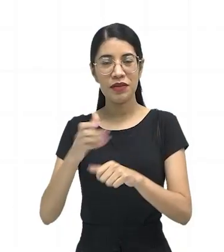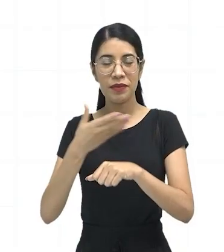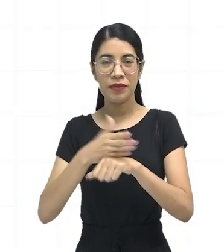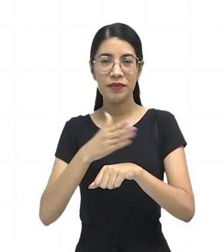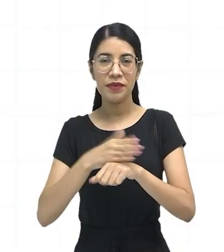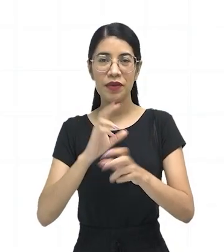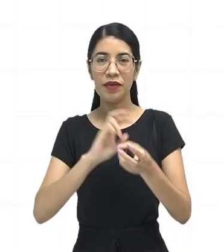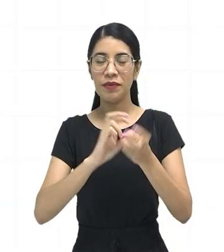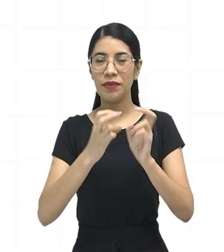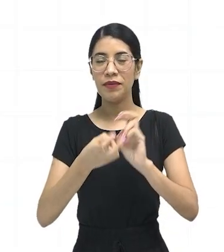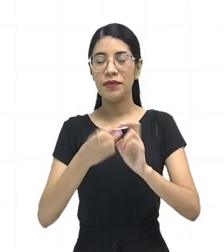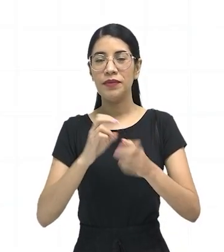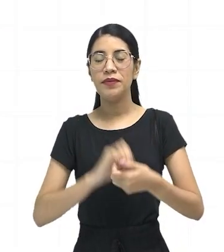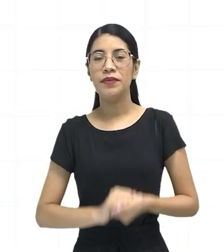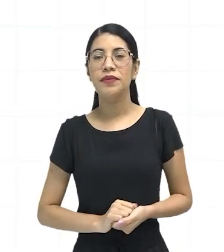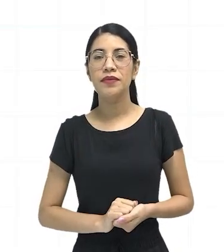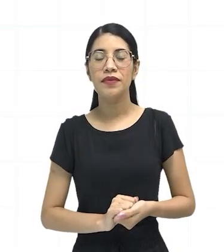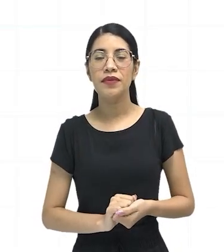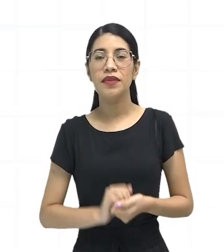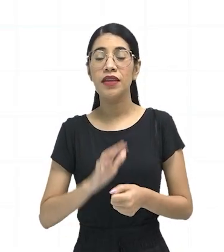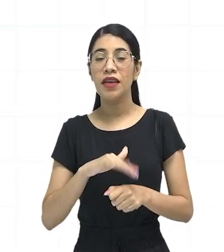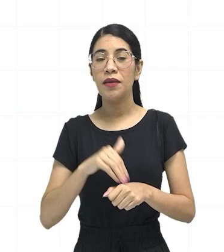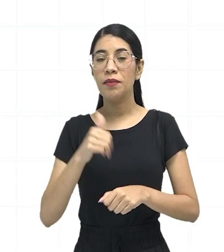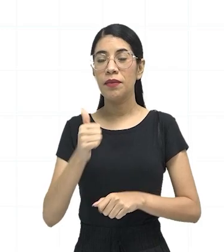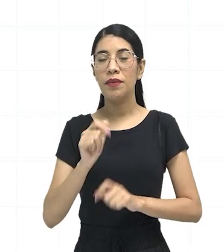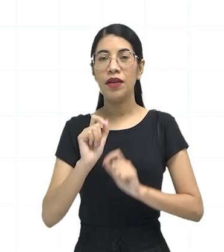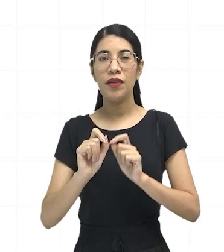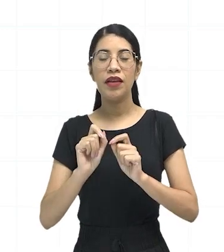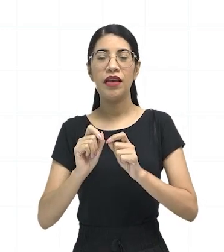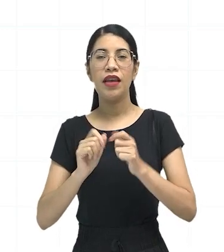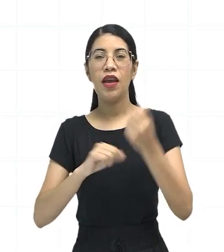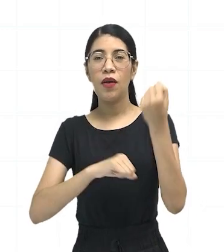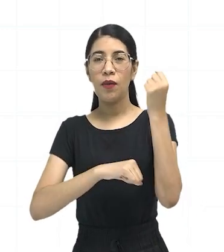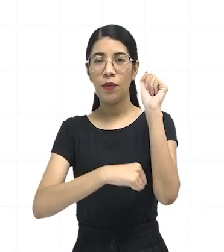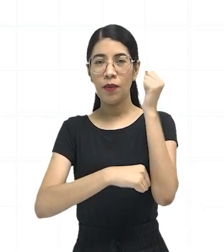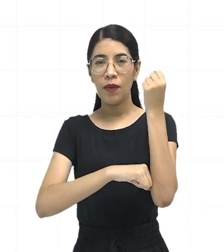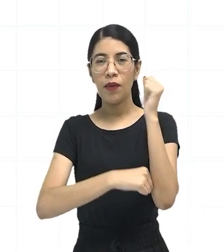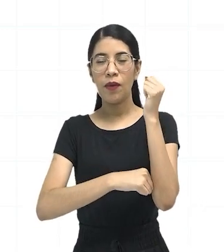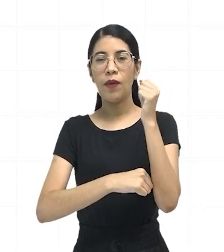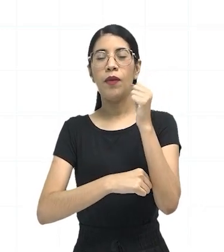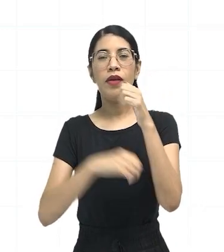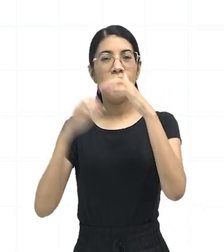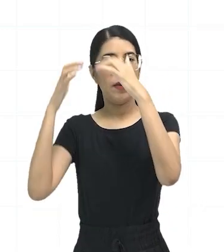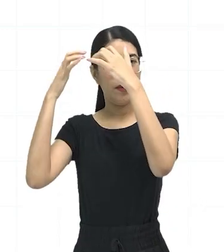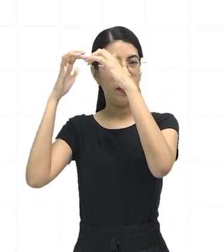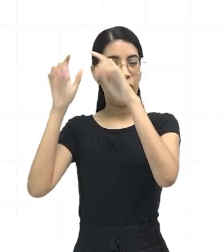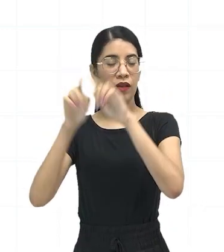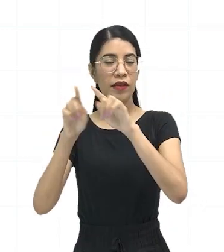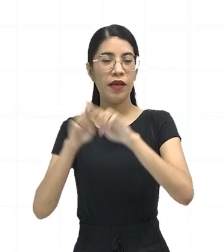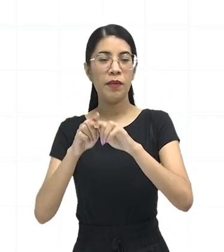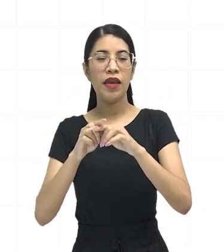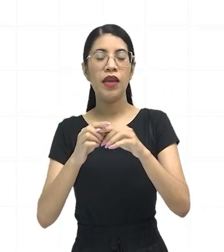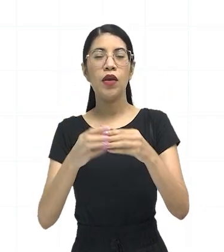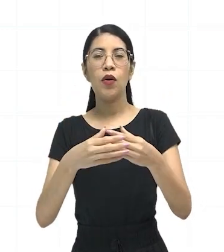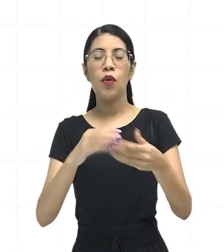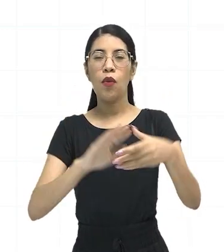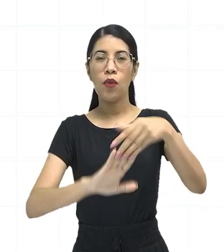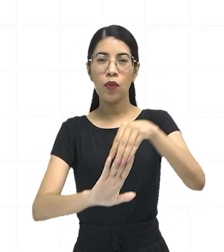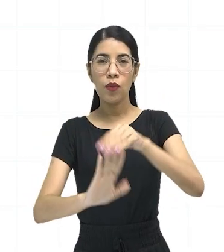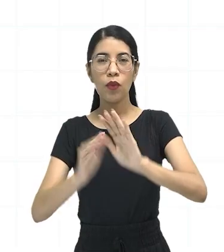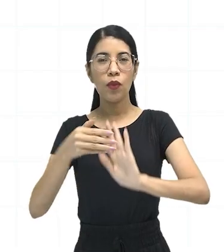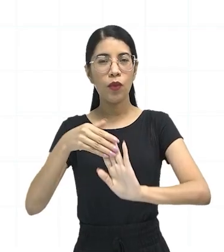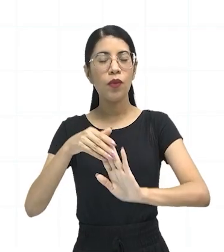lá? Então observem. Primeiro, vai melhorar as condições psicomotoras, irá alongar todos os